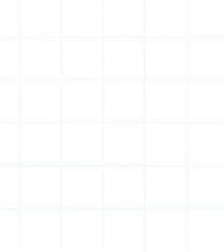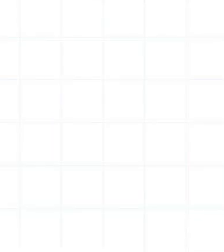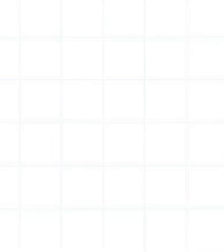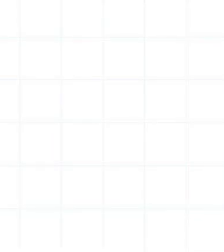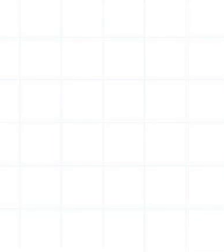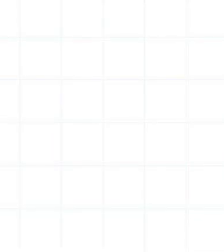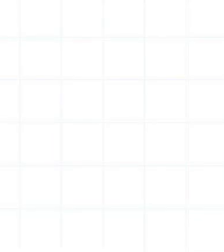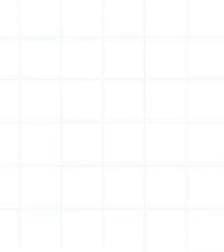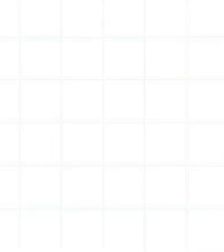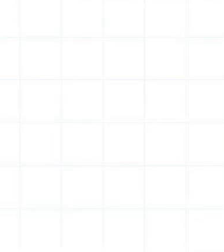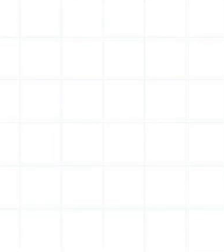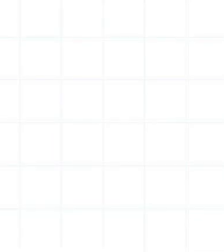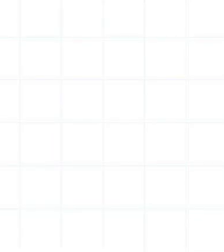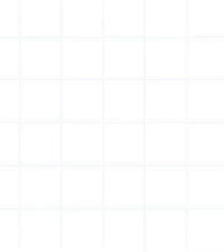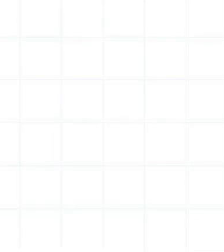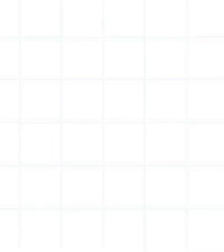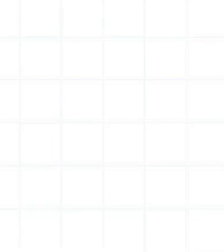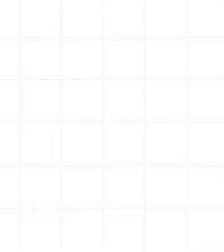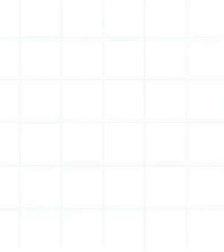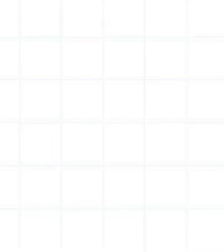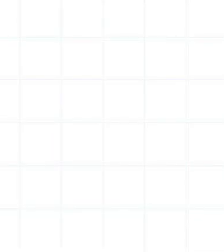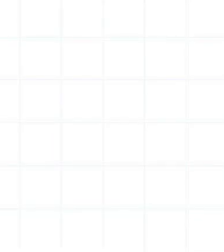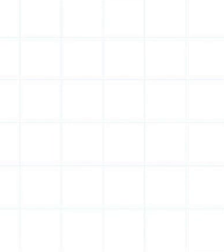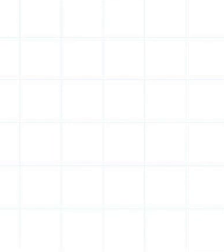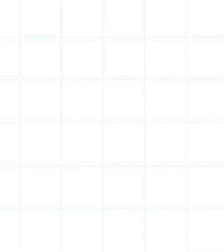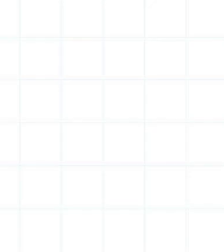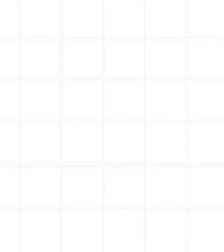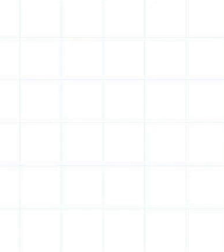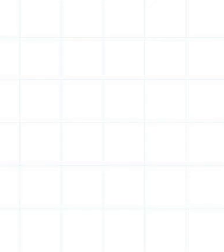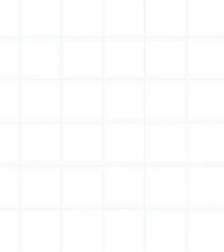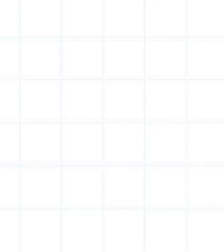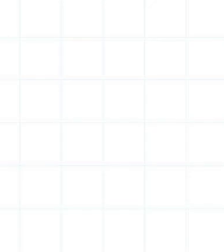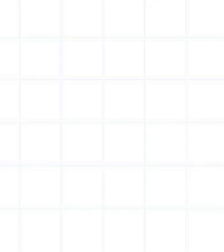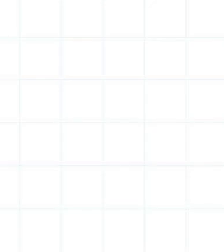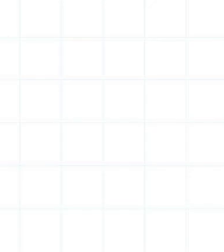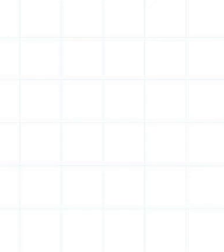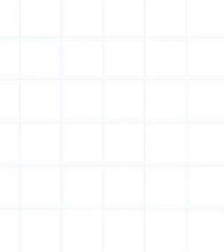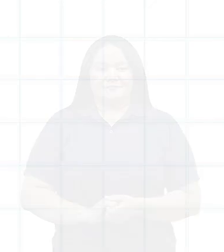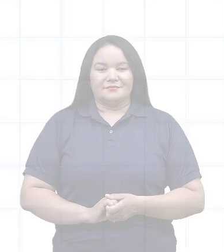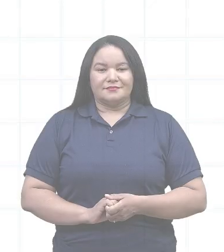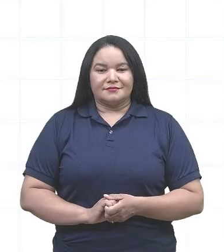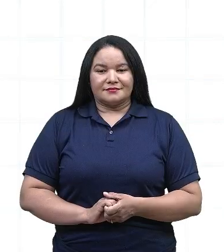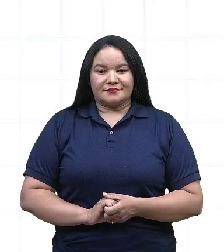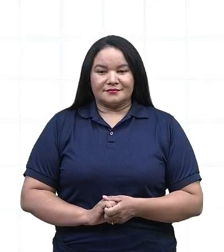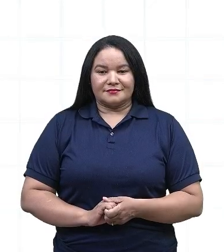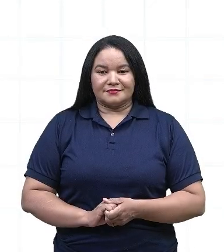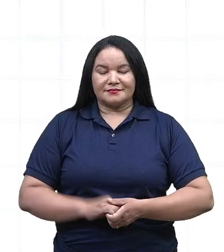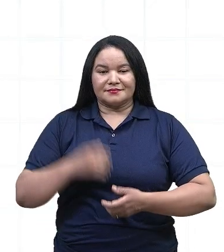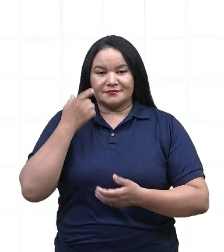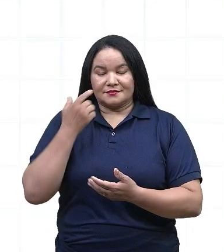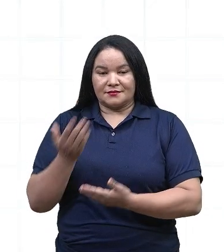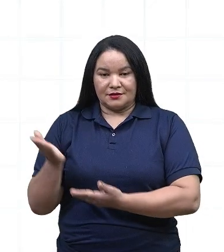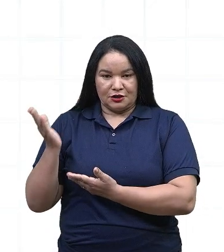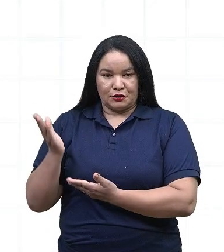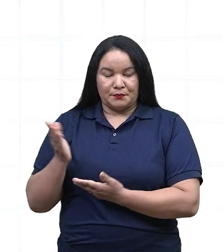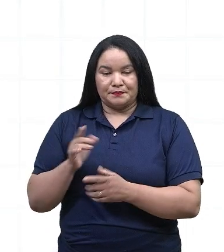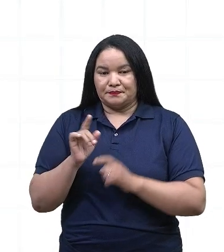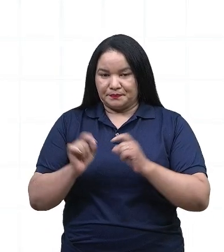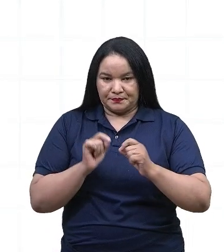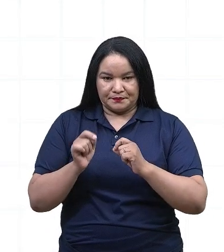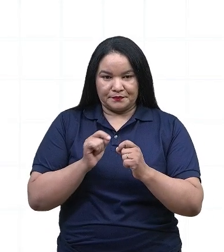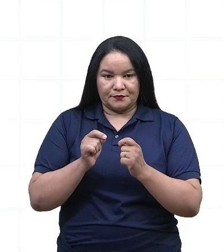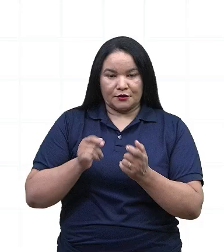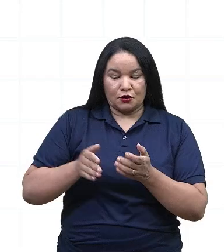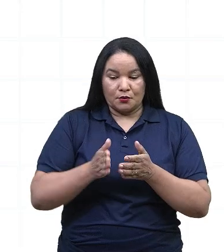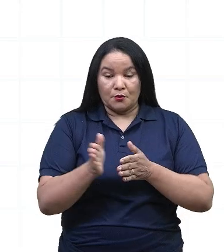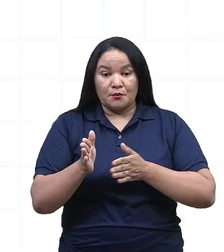gente tem aí esse mix de imagens que refletem um pouco do que é o patins, porém, praticar, porém, executar